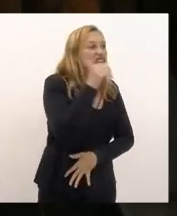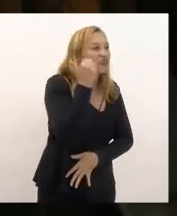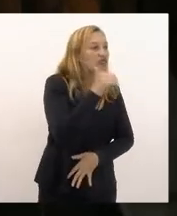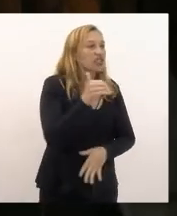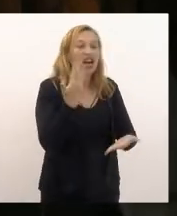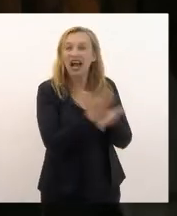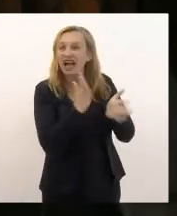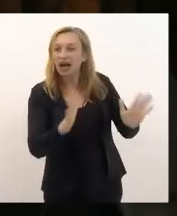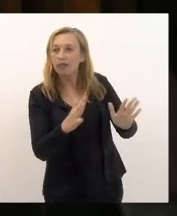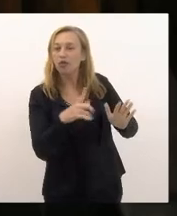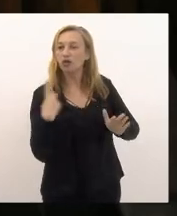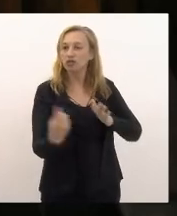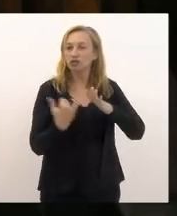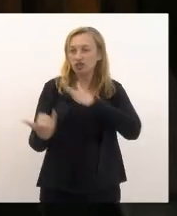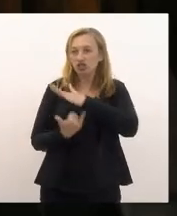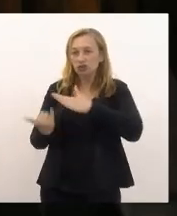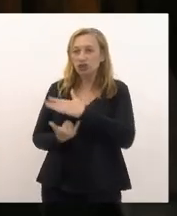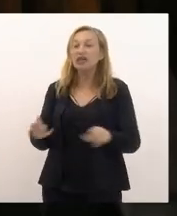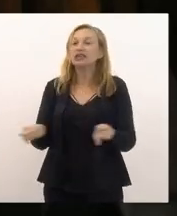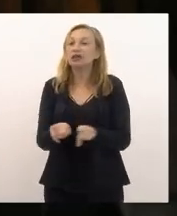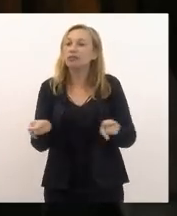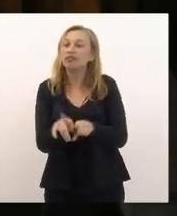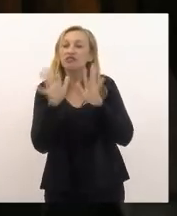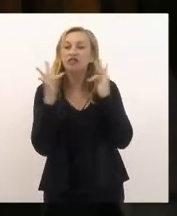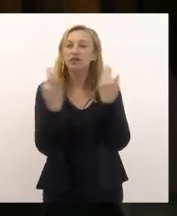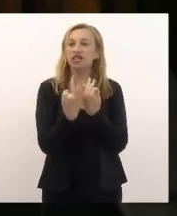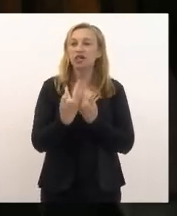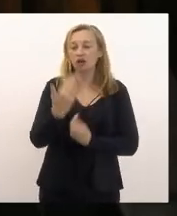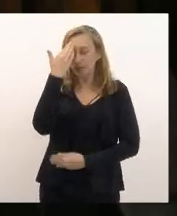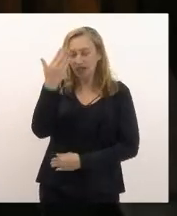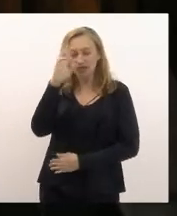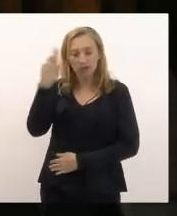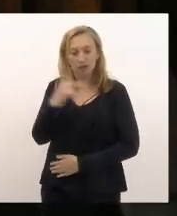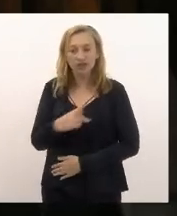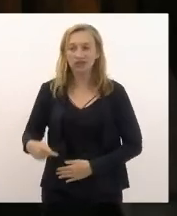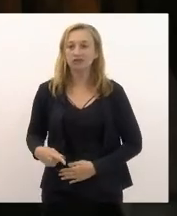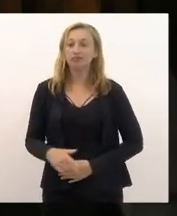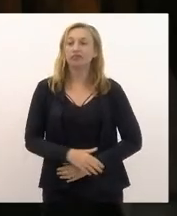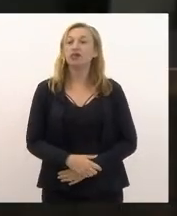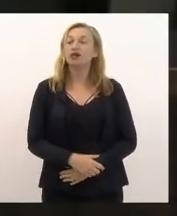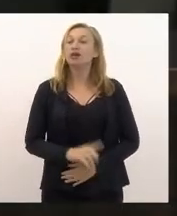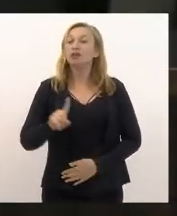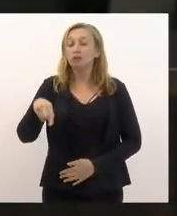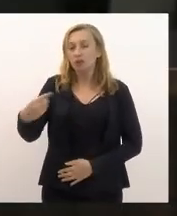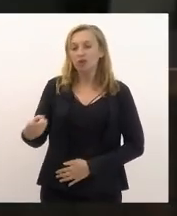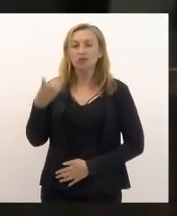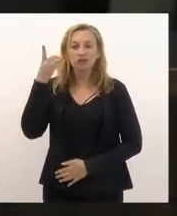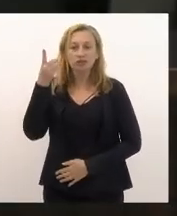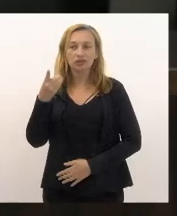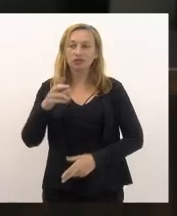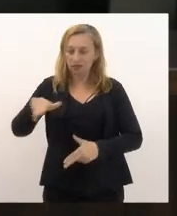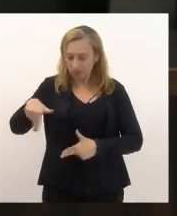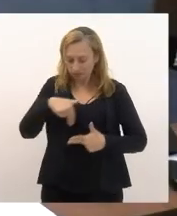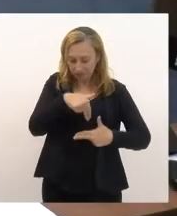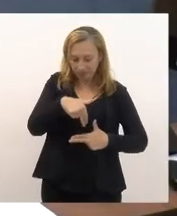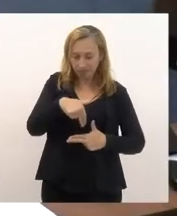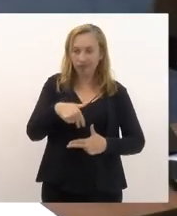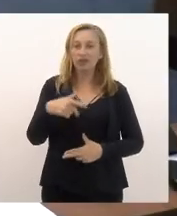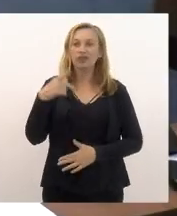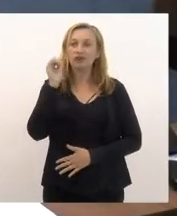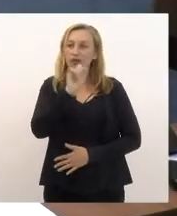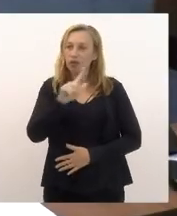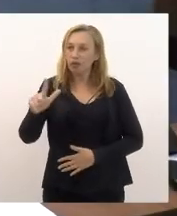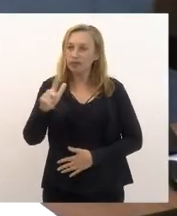com as nossas instituições e com a nossa família. Muito obrigado, senhora presidente. Próximo orador inscrito é o deputado